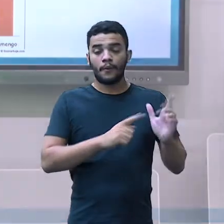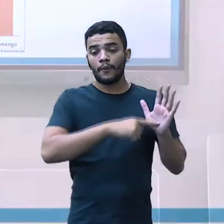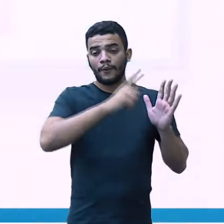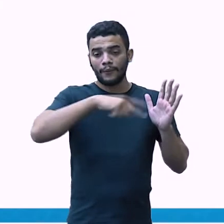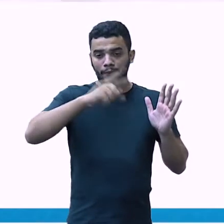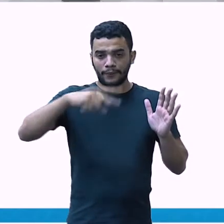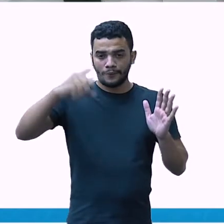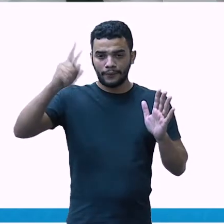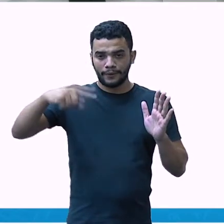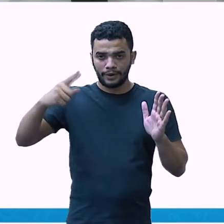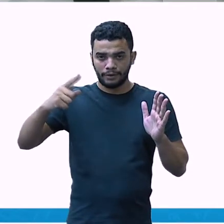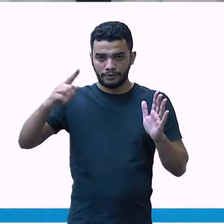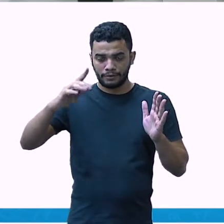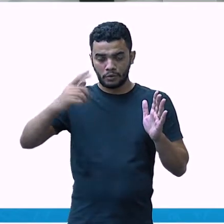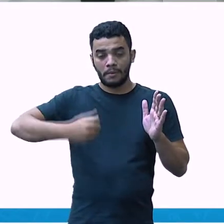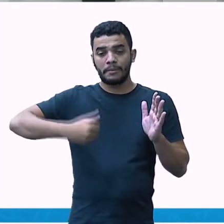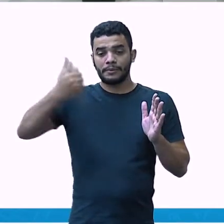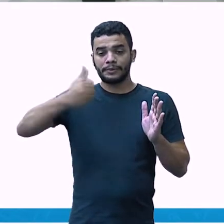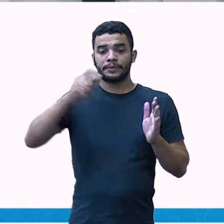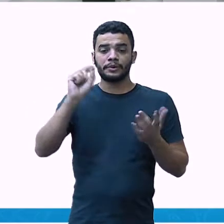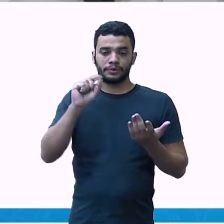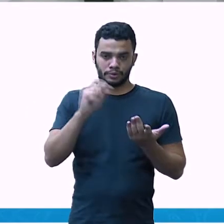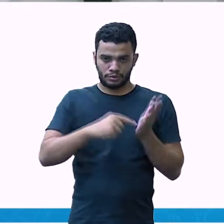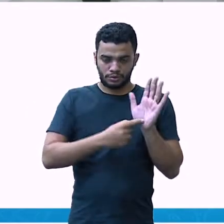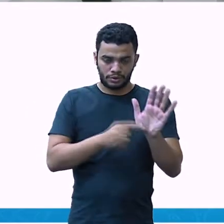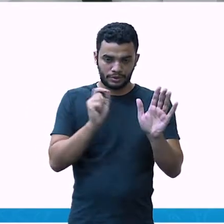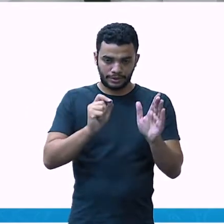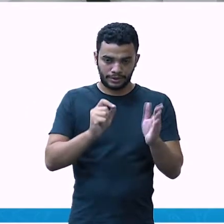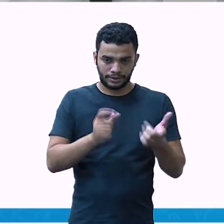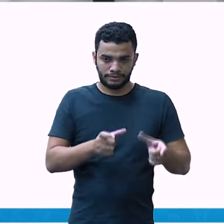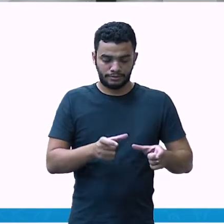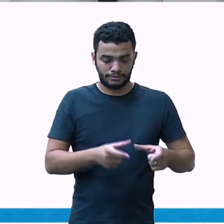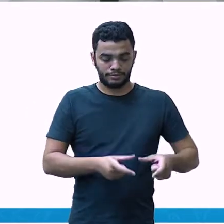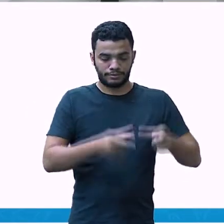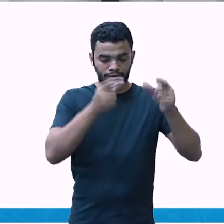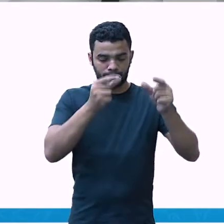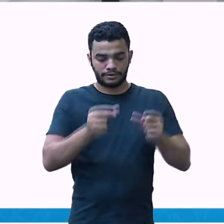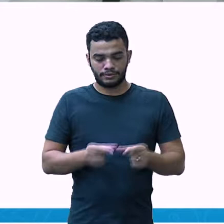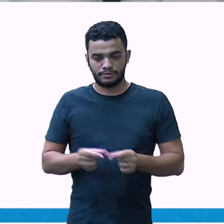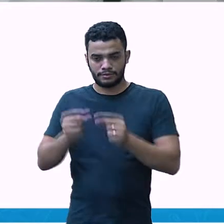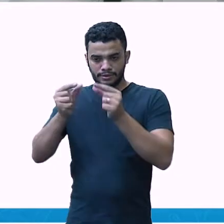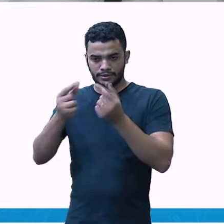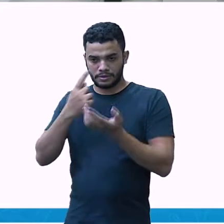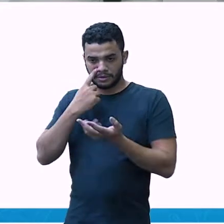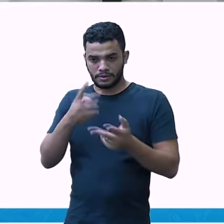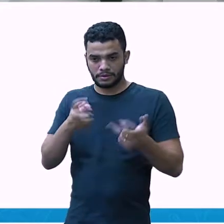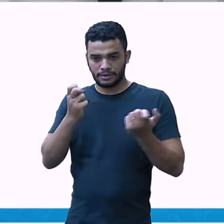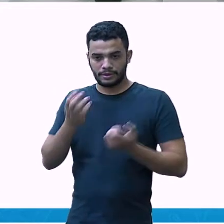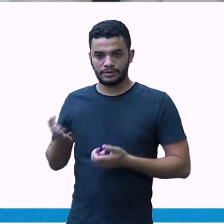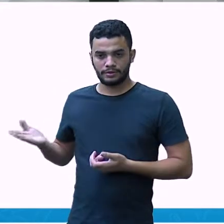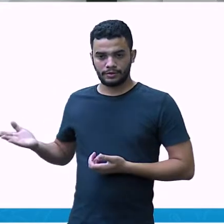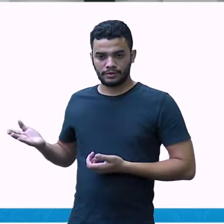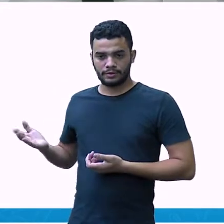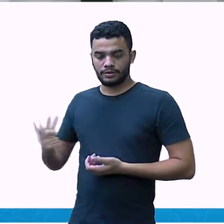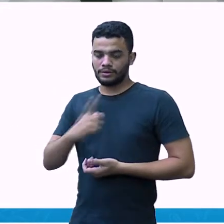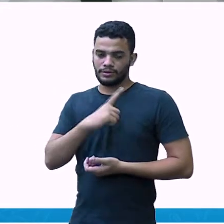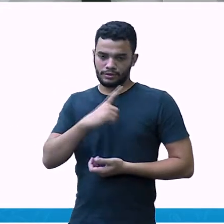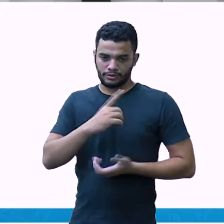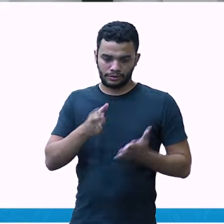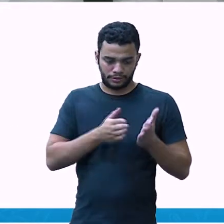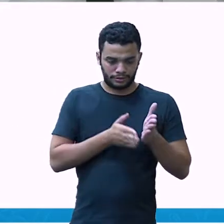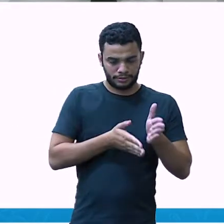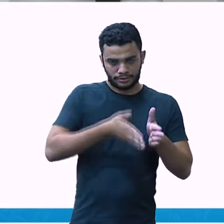de coluna, ele pode ser representado na vertical ou ele pode